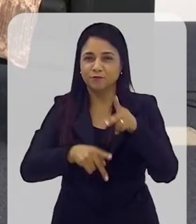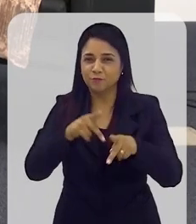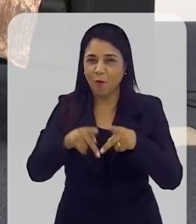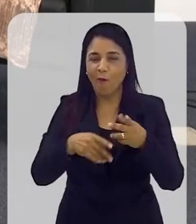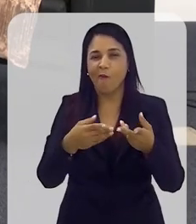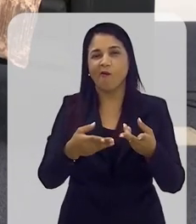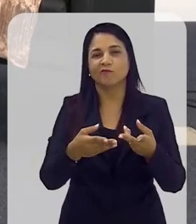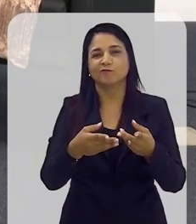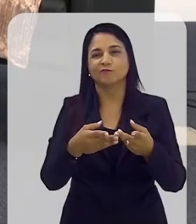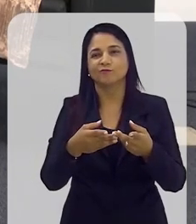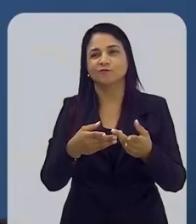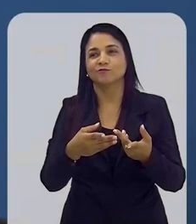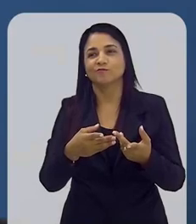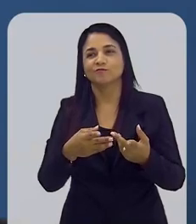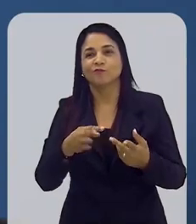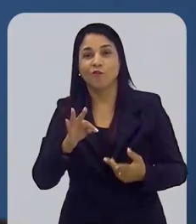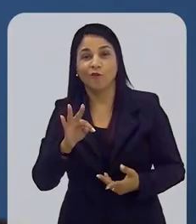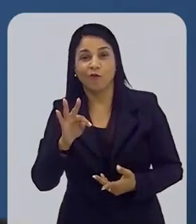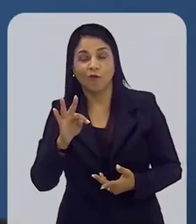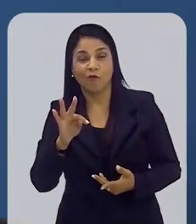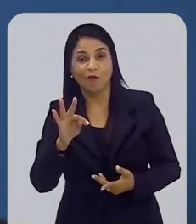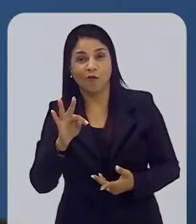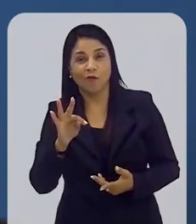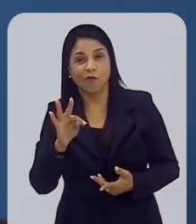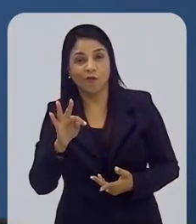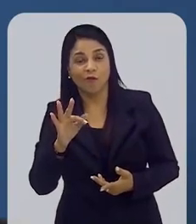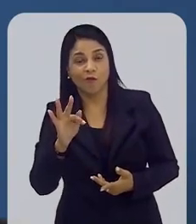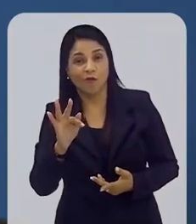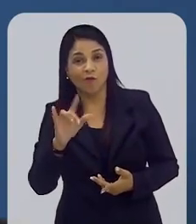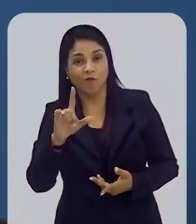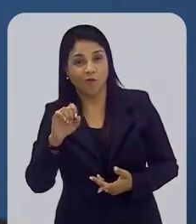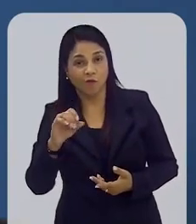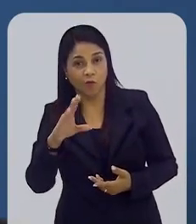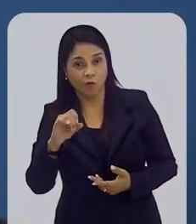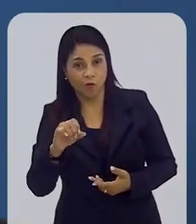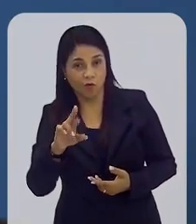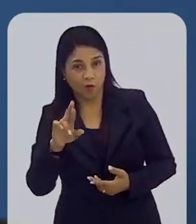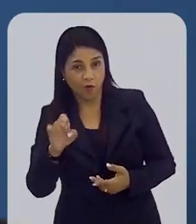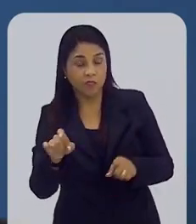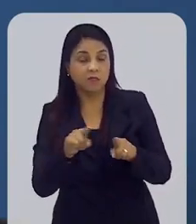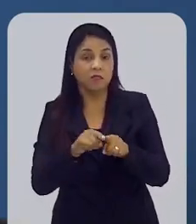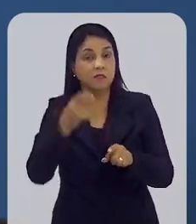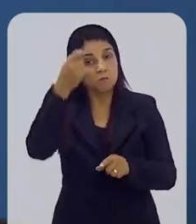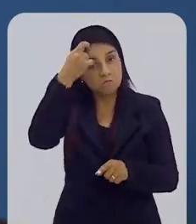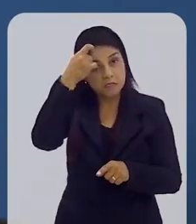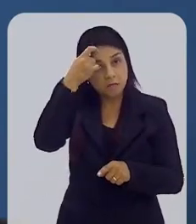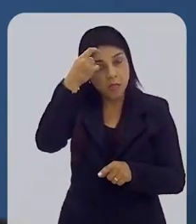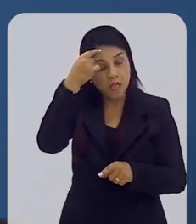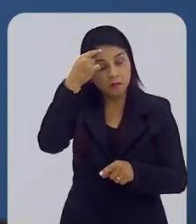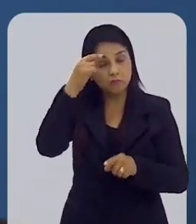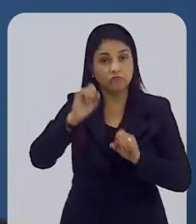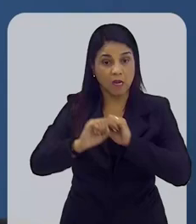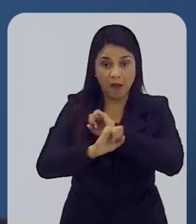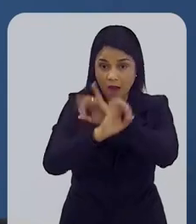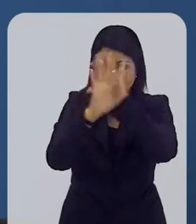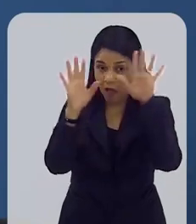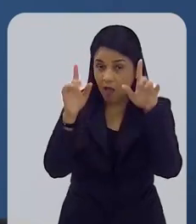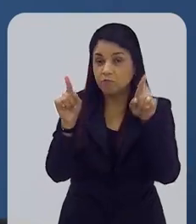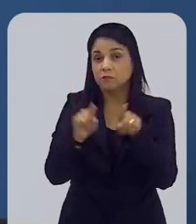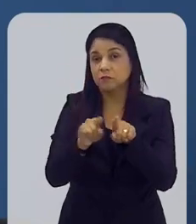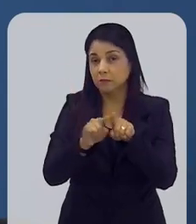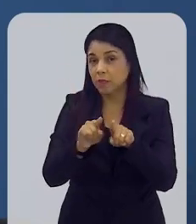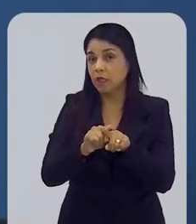muito folclore. Então, ele tem um pensamento muito claro, mas também muito lúdico. Ele é uma criança